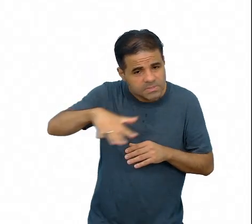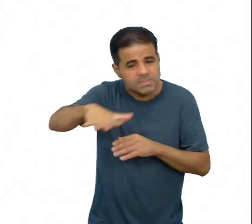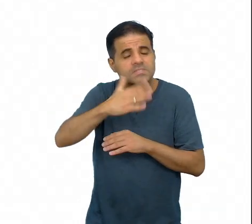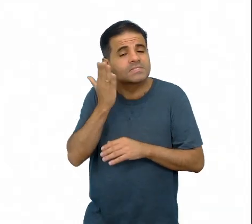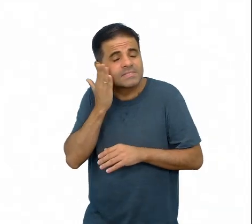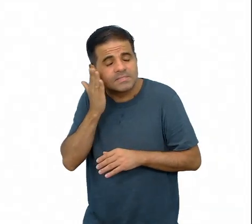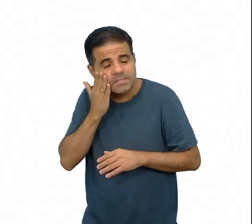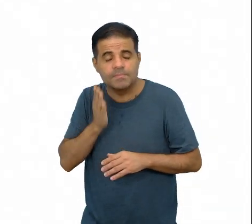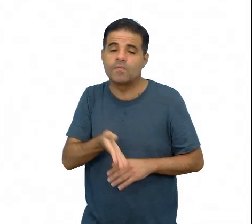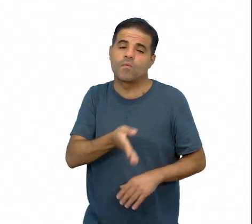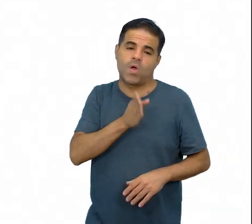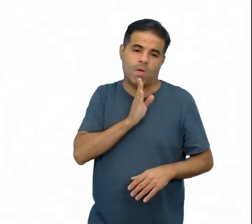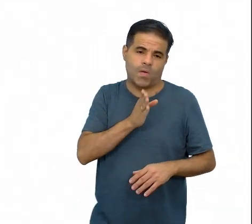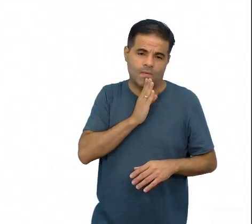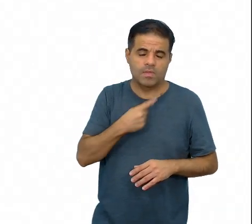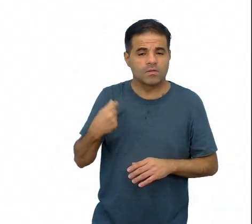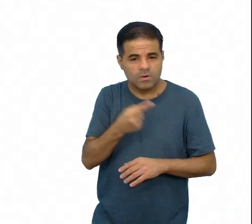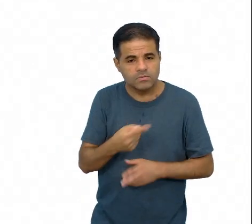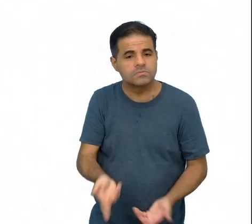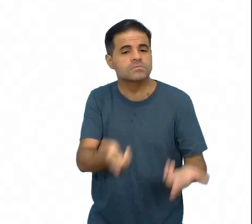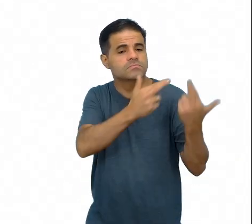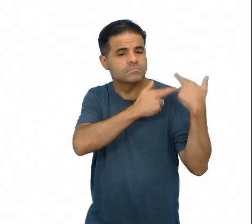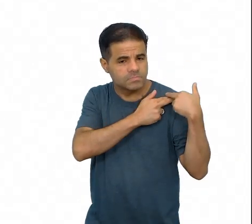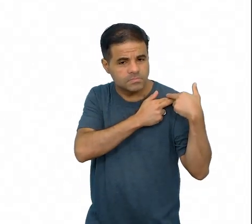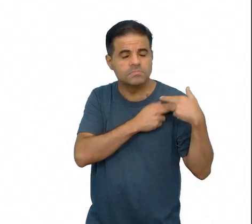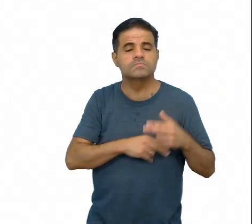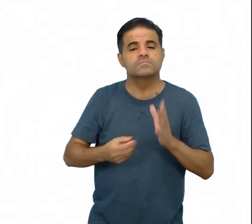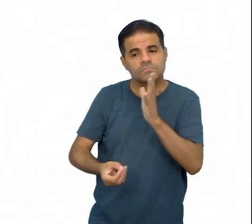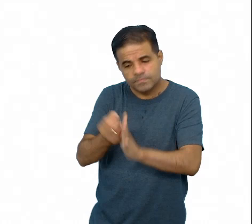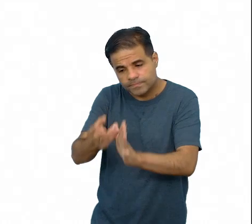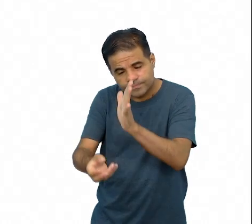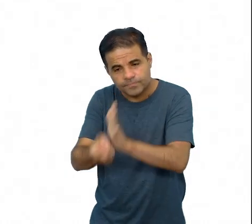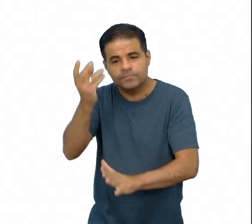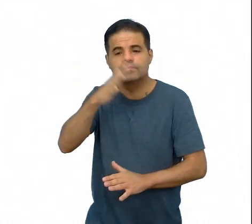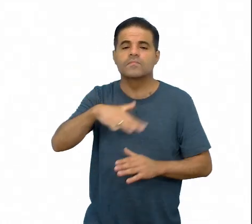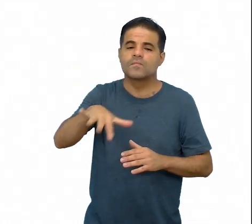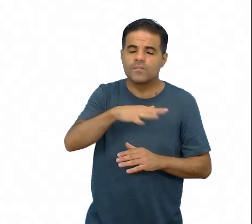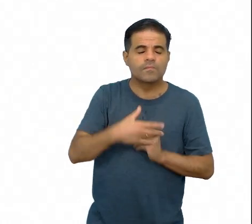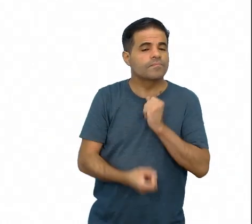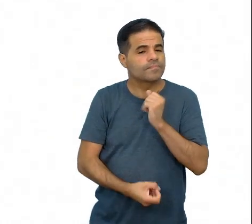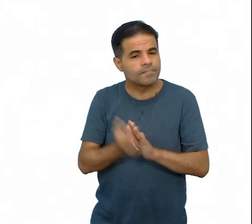né, e aí é o nosso papel, né, de formalizar, de